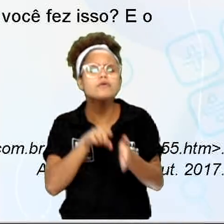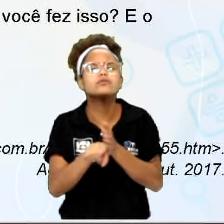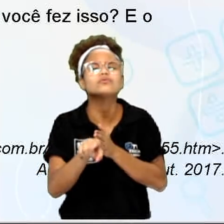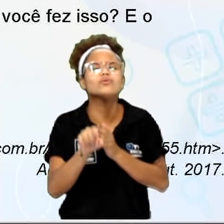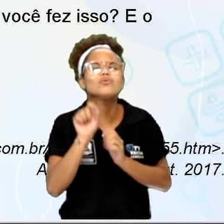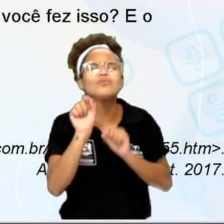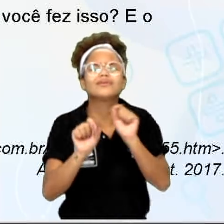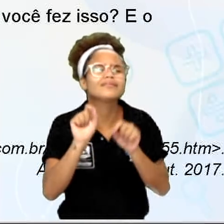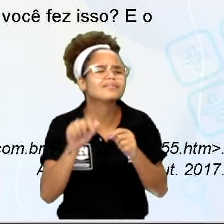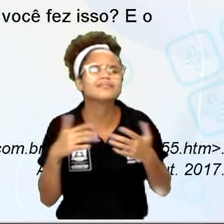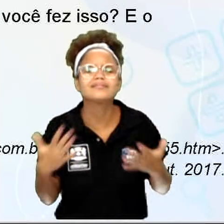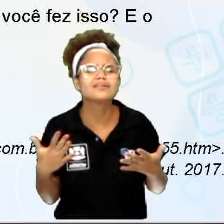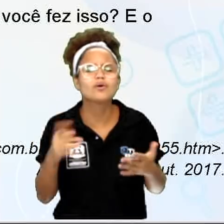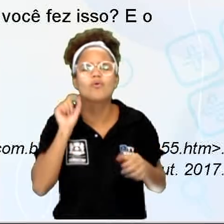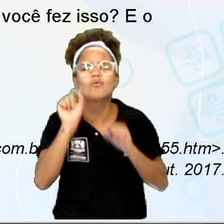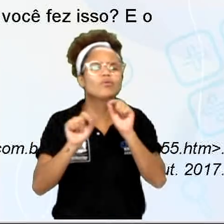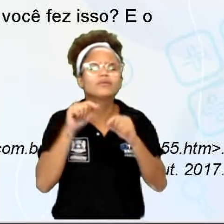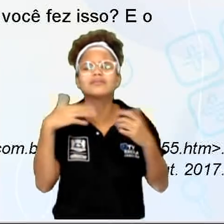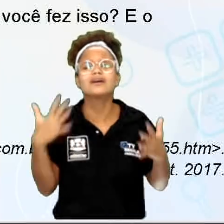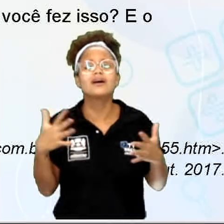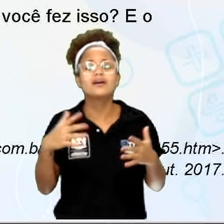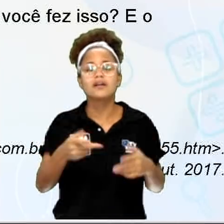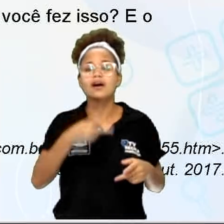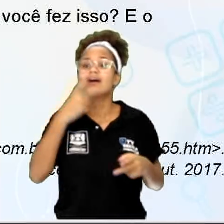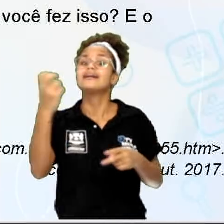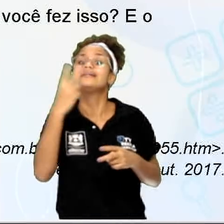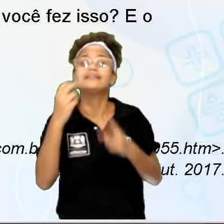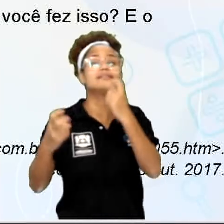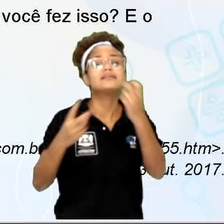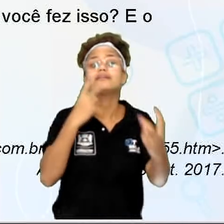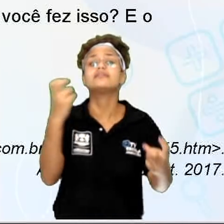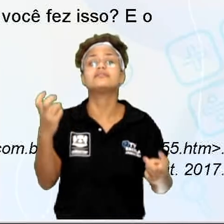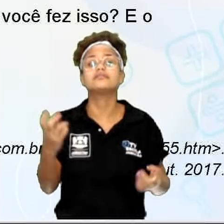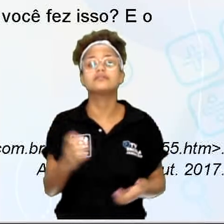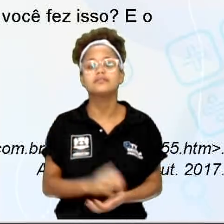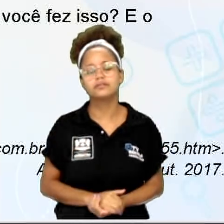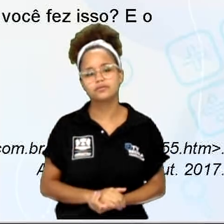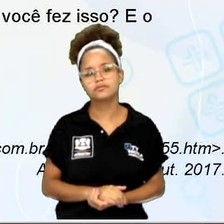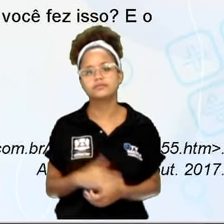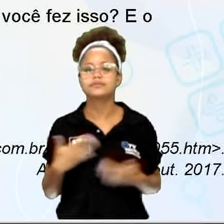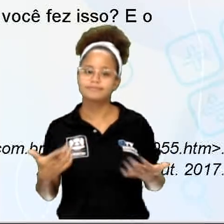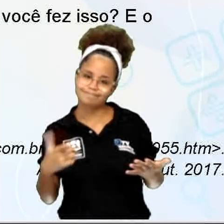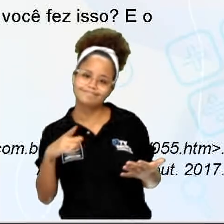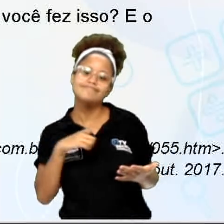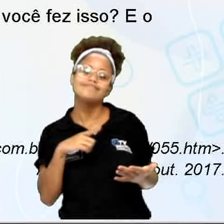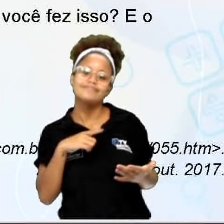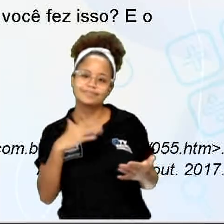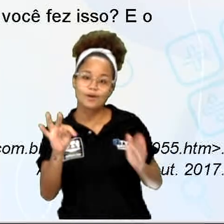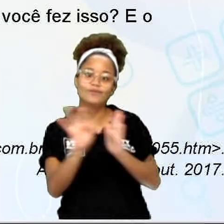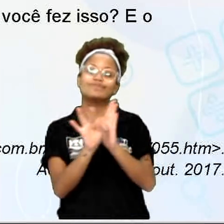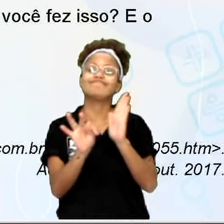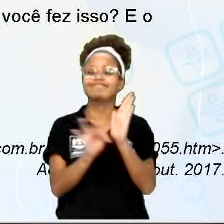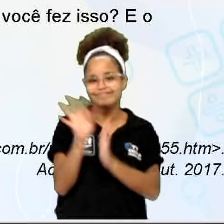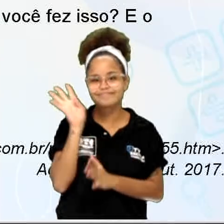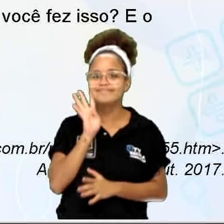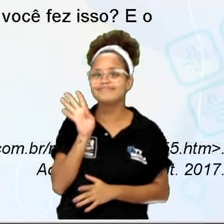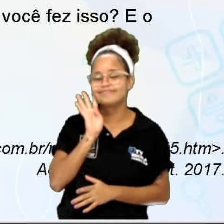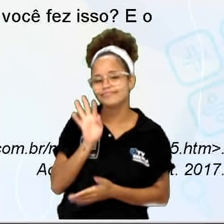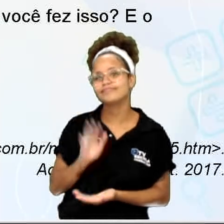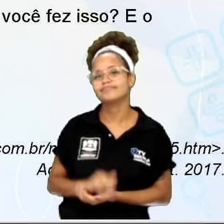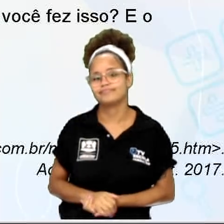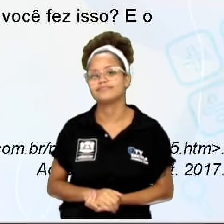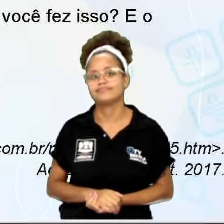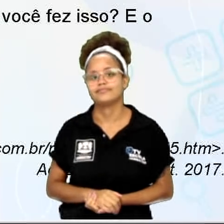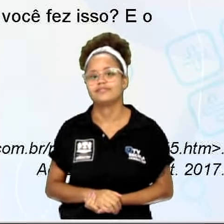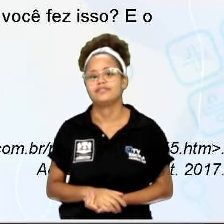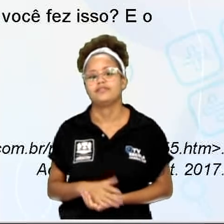hã? O quê? O quê? Fala mais alto, pô! Então nós temos aí, pessoal, mais um texto interessante, né? Uma fábula. Está